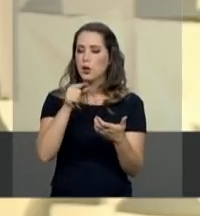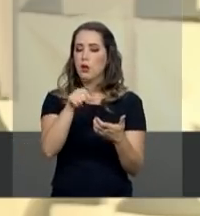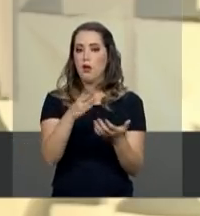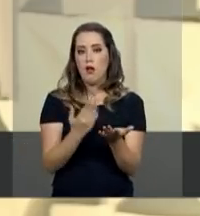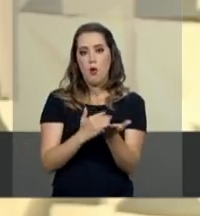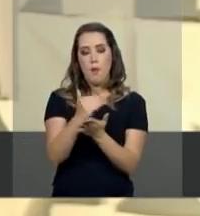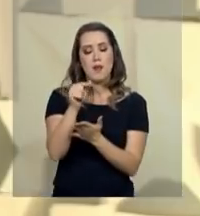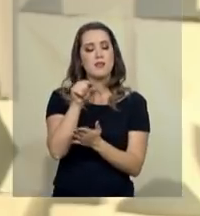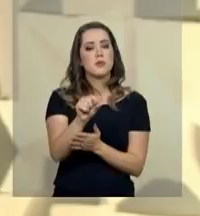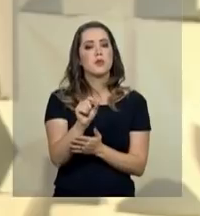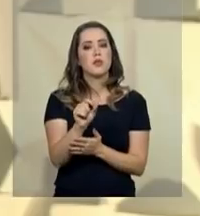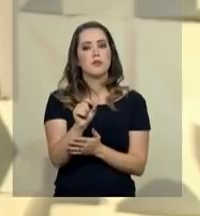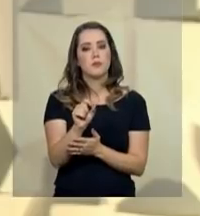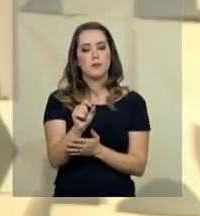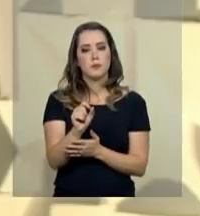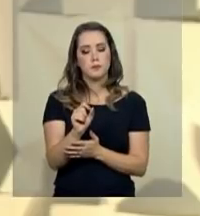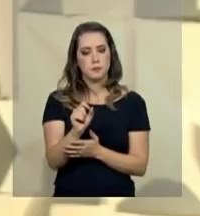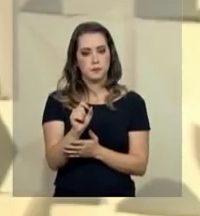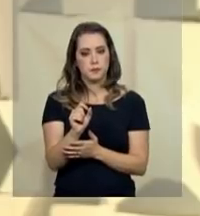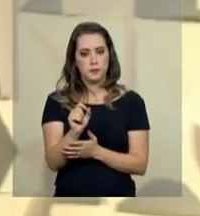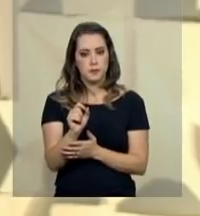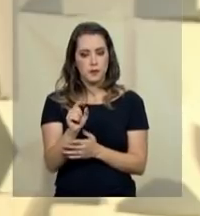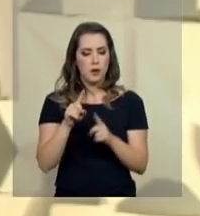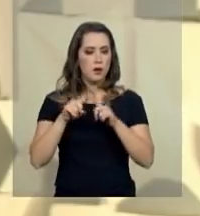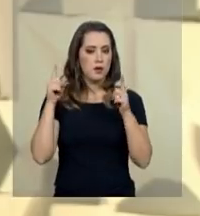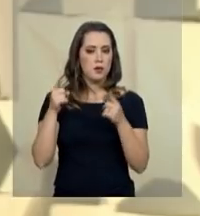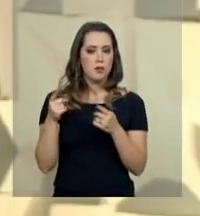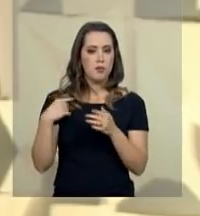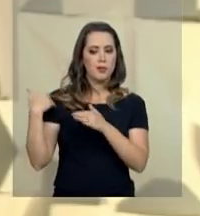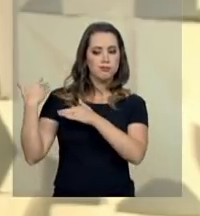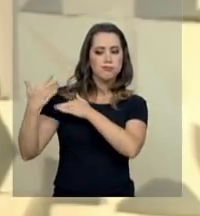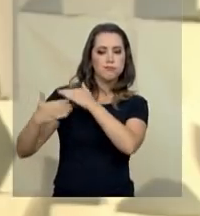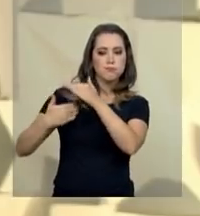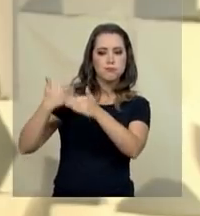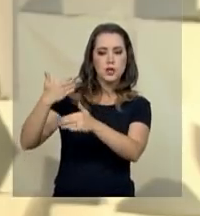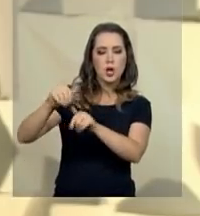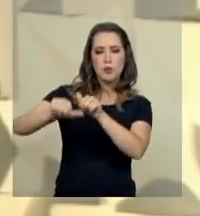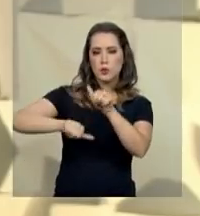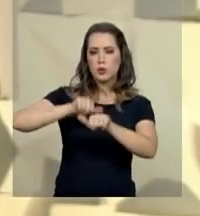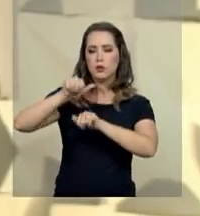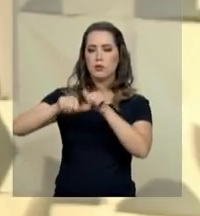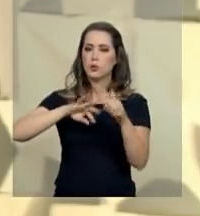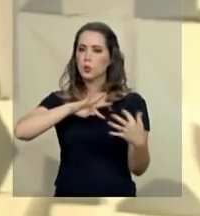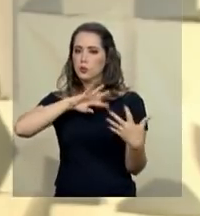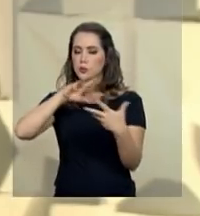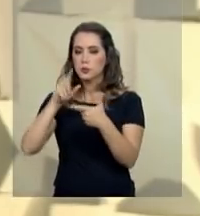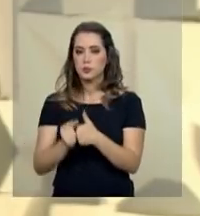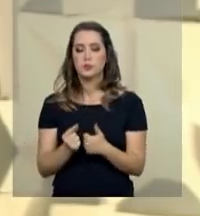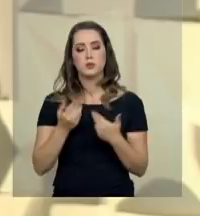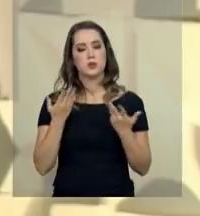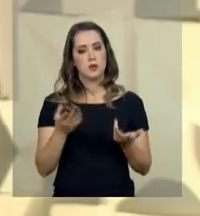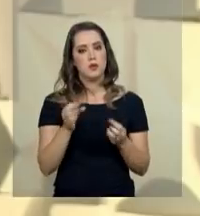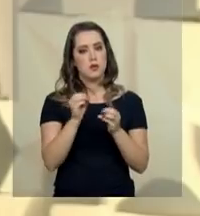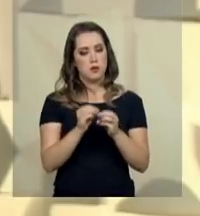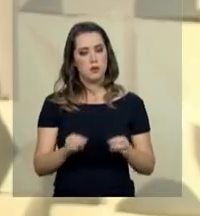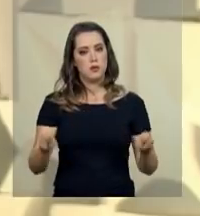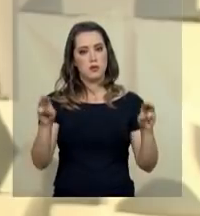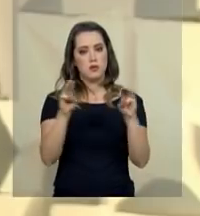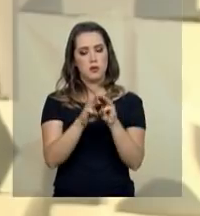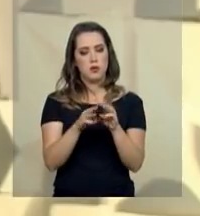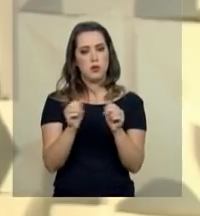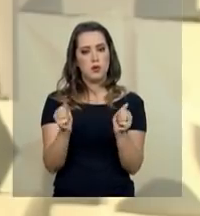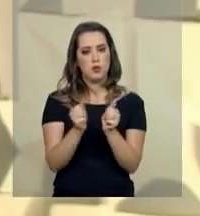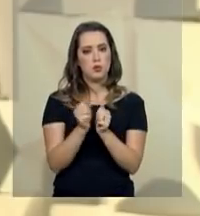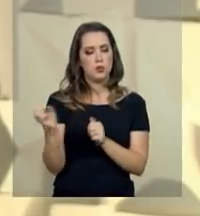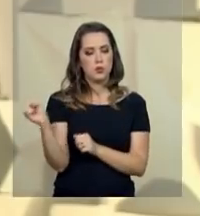isso, principalmente. Mas de lá para cá, muita coisa mudou no mundo, né, e a ONU passou a abraçar